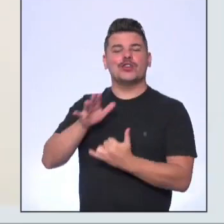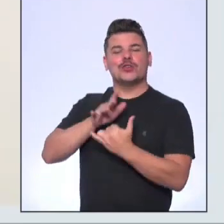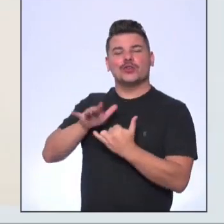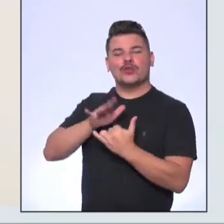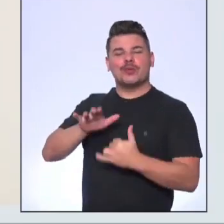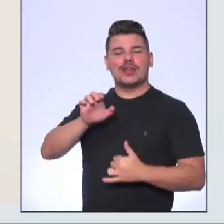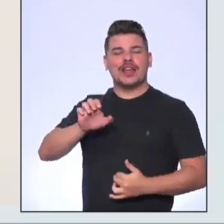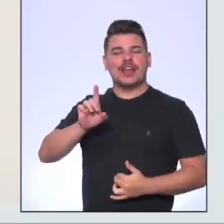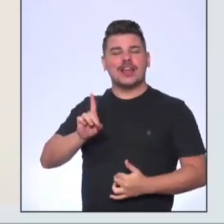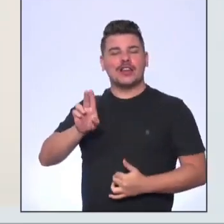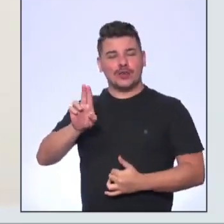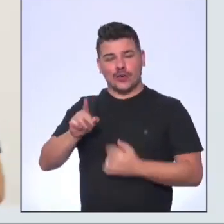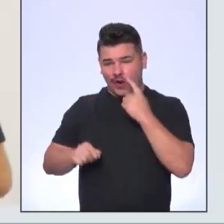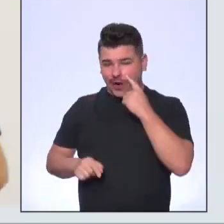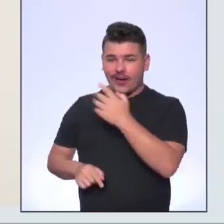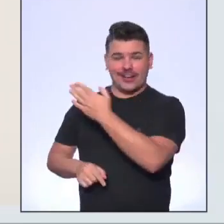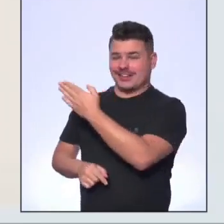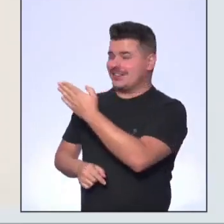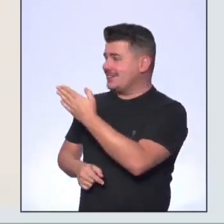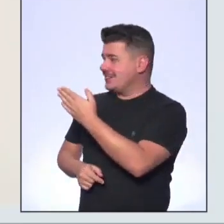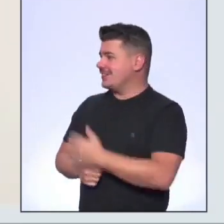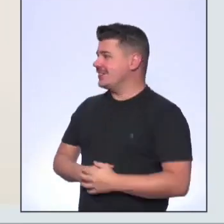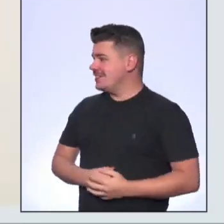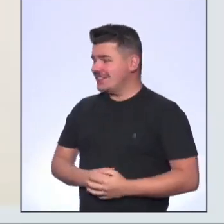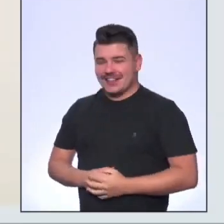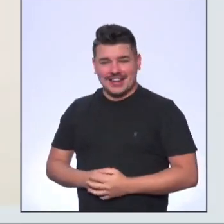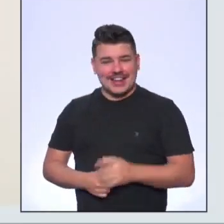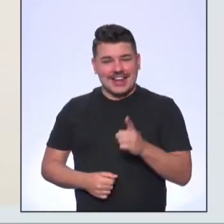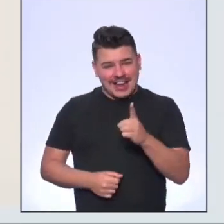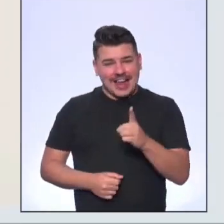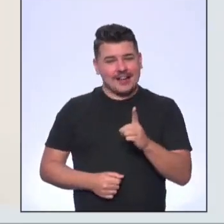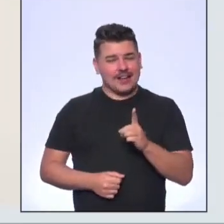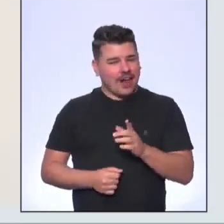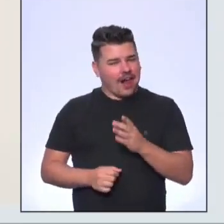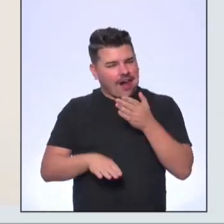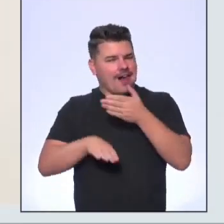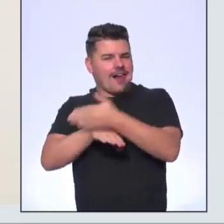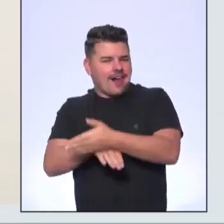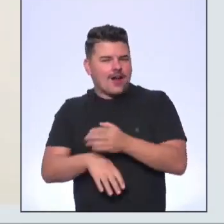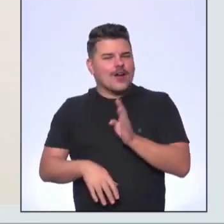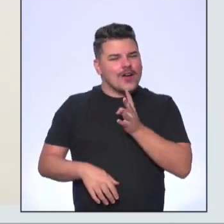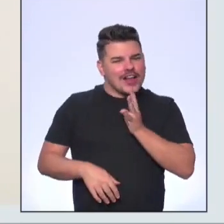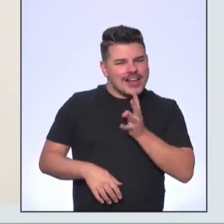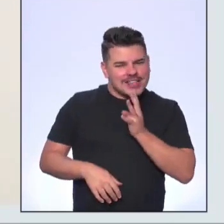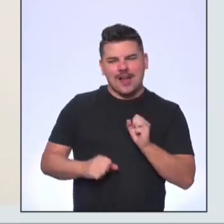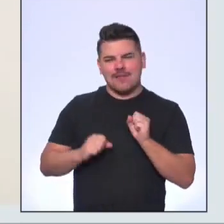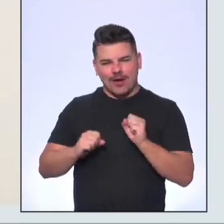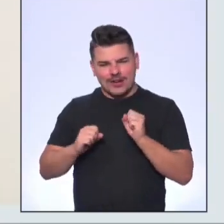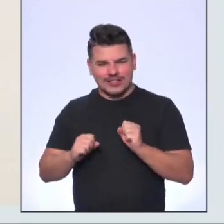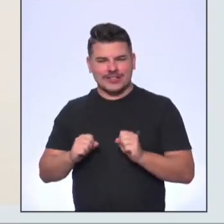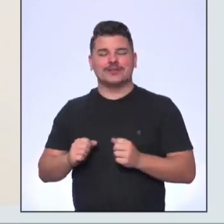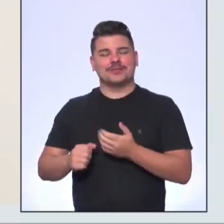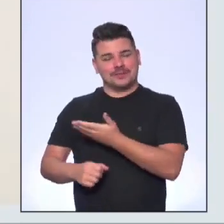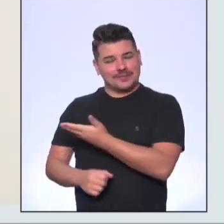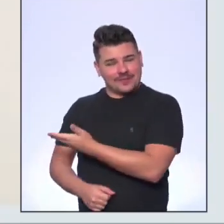no YouTube, esse que vocês estão vendo aí, tá? Se você quiser dar uma visitada lá,